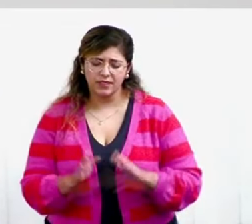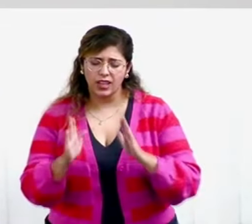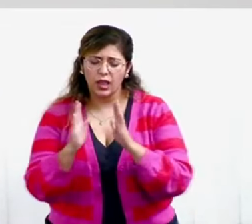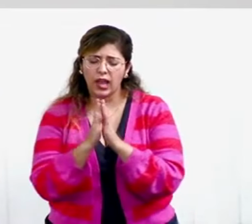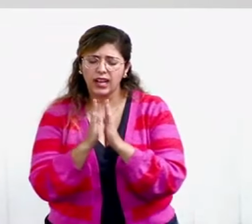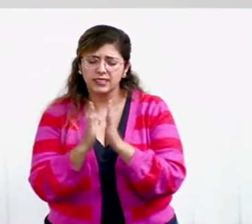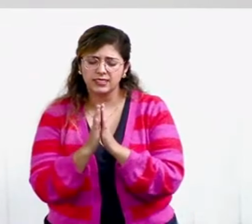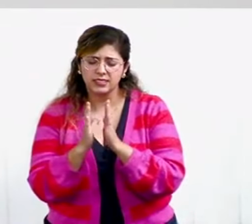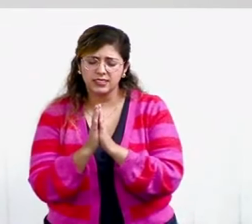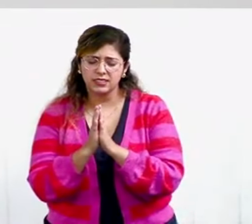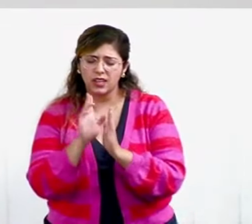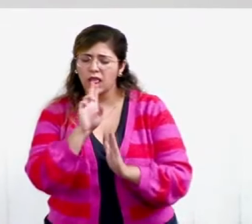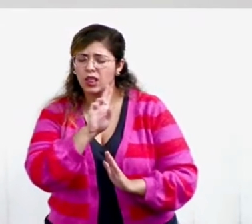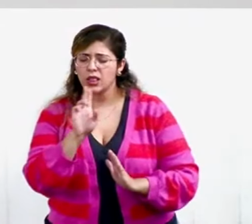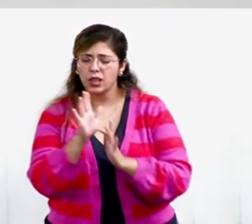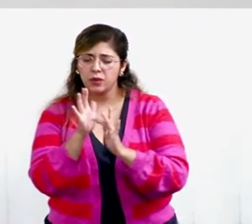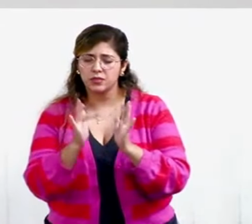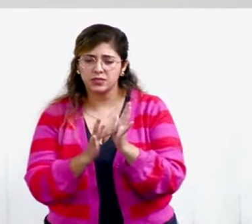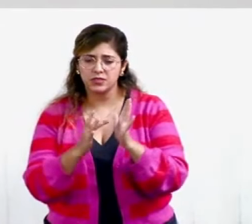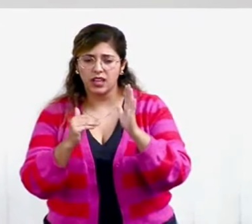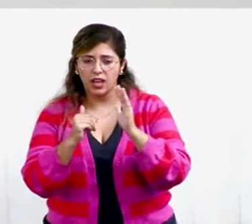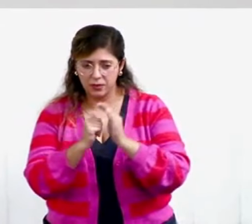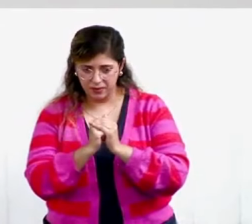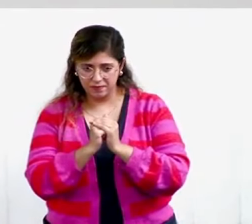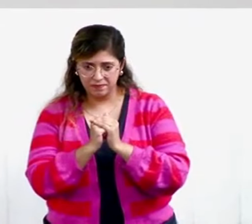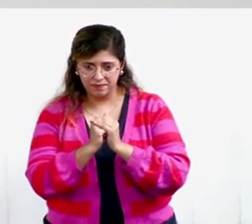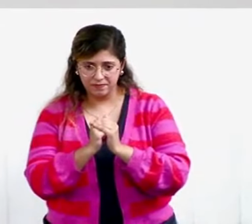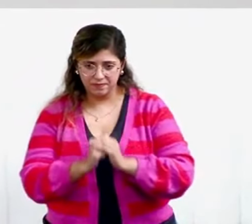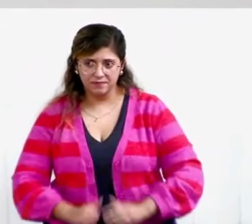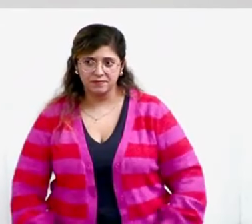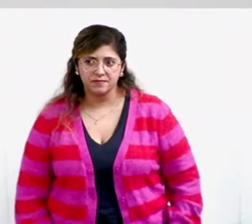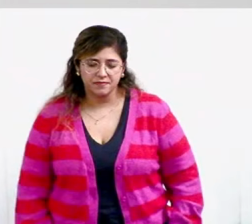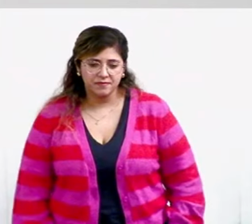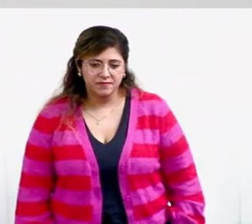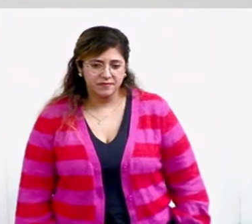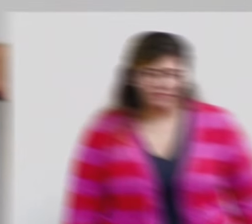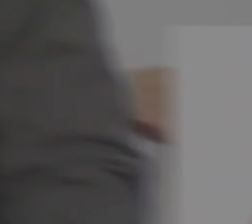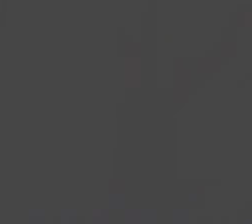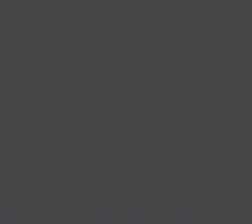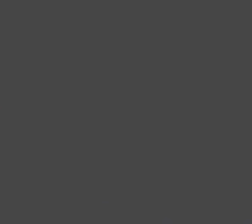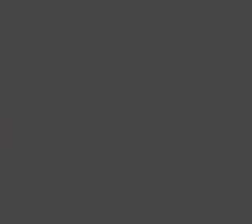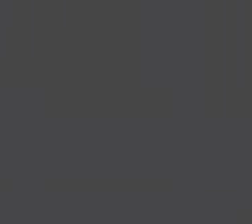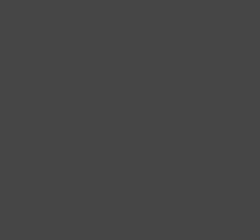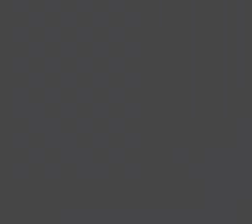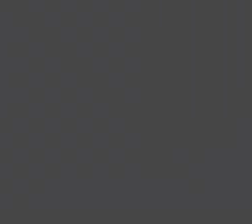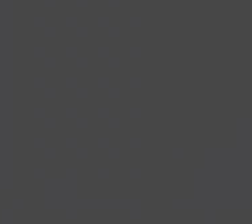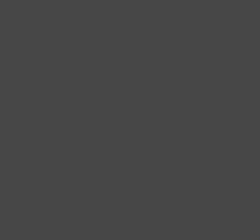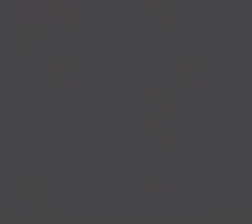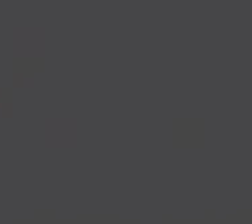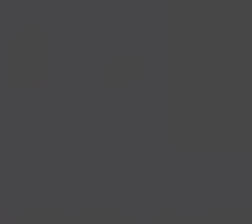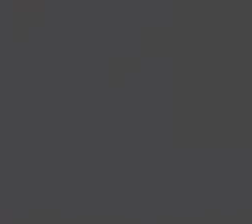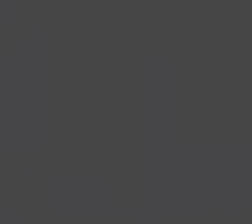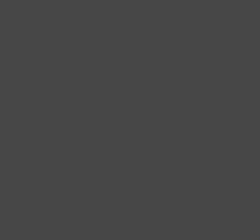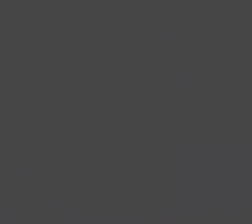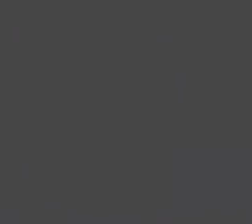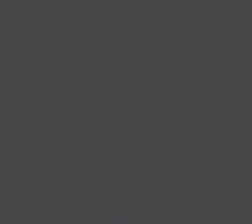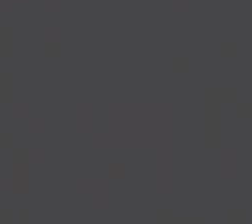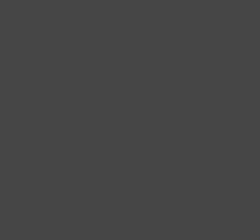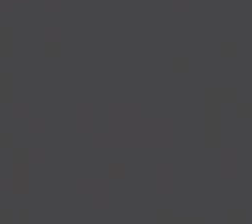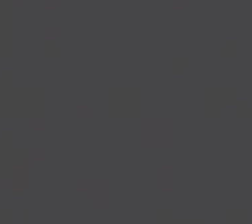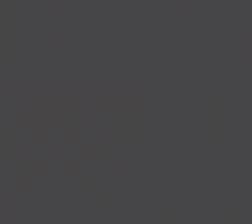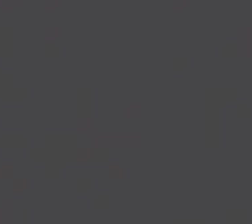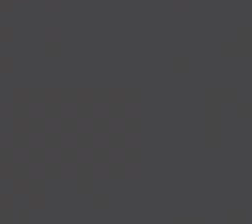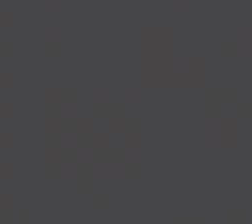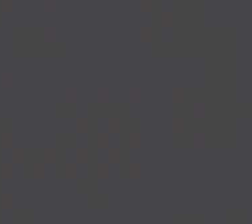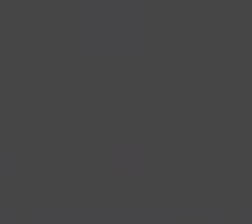oração, em nome de Jesus. Amém e amém. Muito obrigado por nos acompanhar